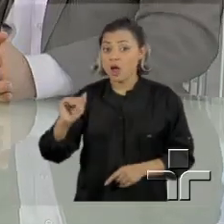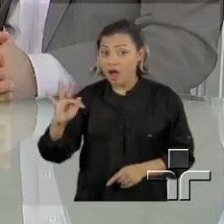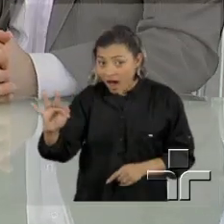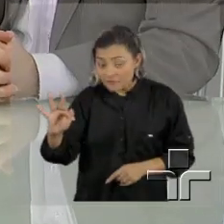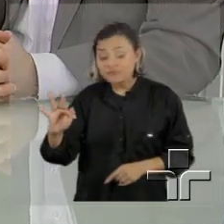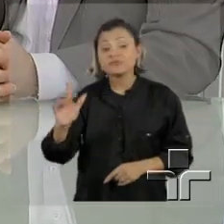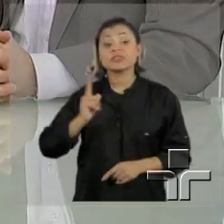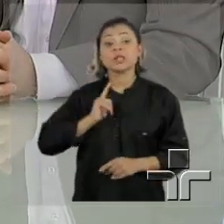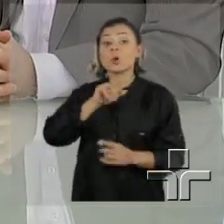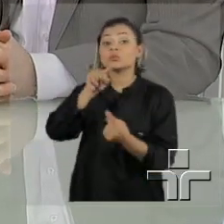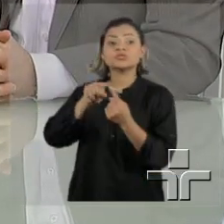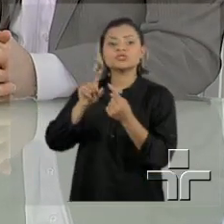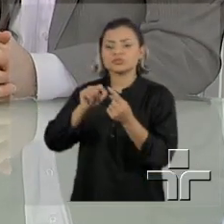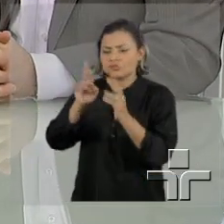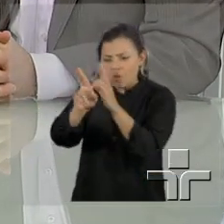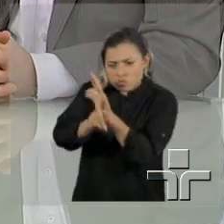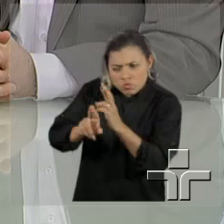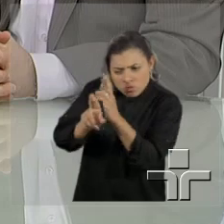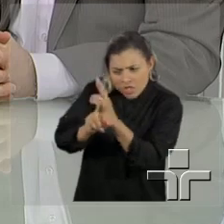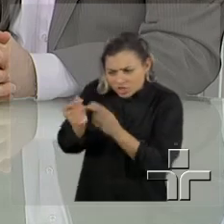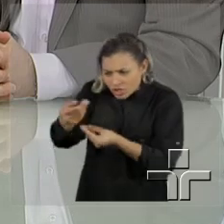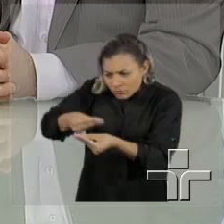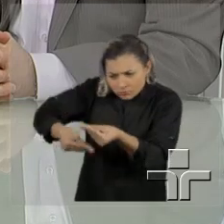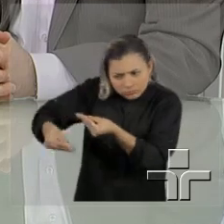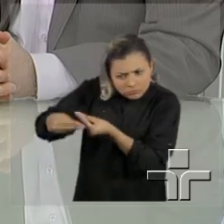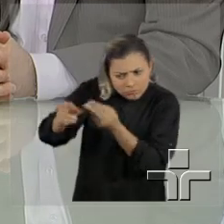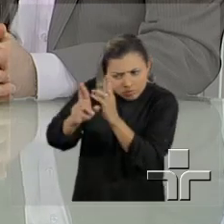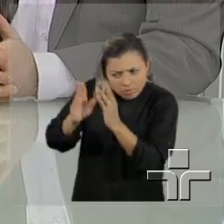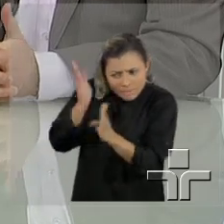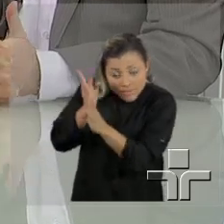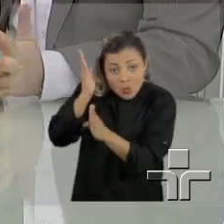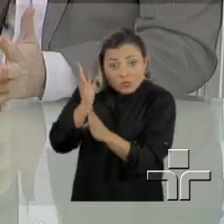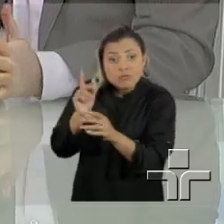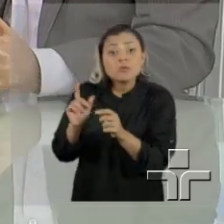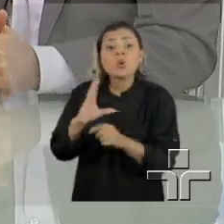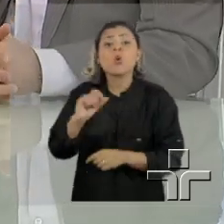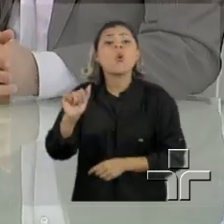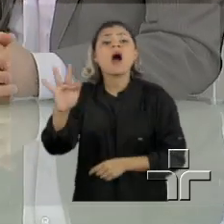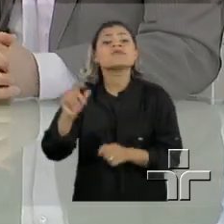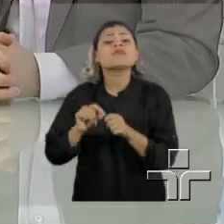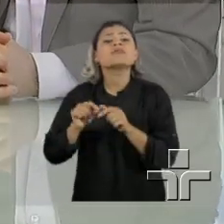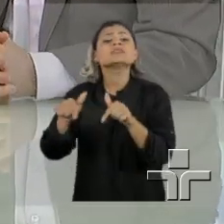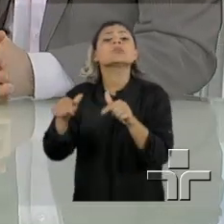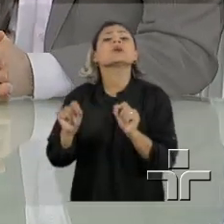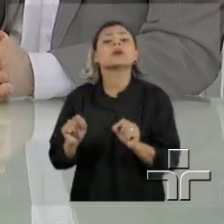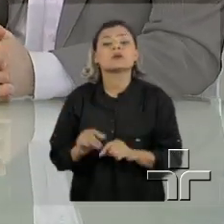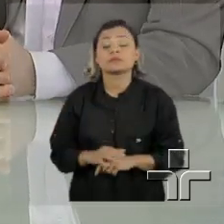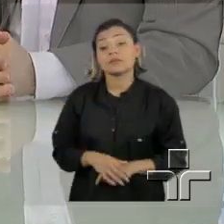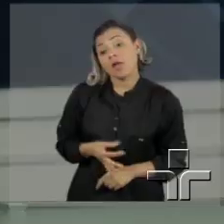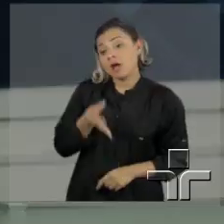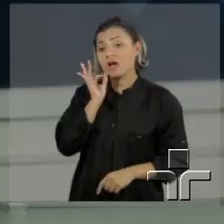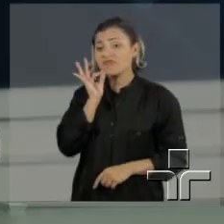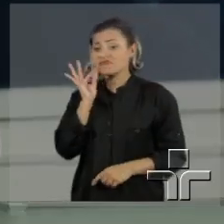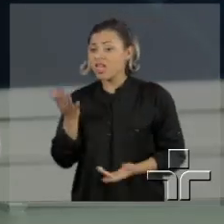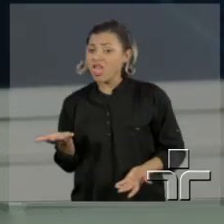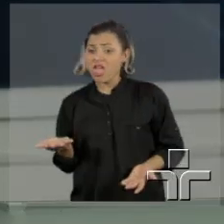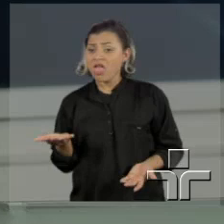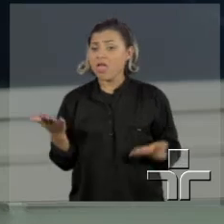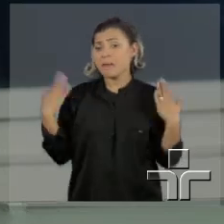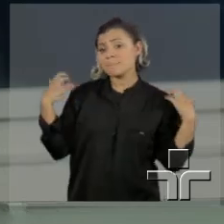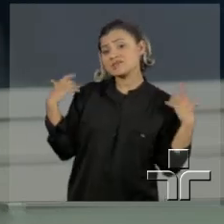missão identificar e relatar movimentações financeiras, faz o quê? Não sei, tomar um cafezinho, passear, Pode não